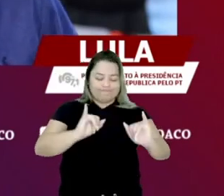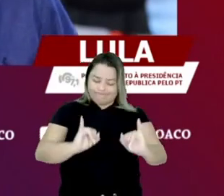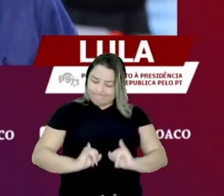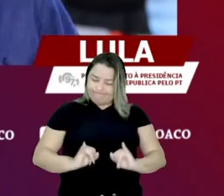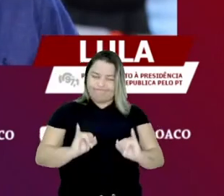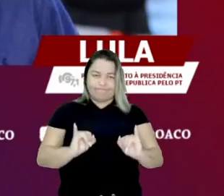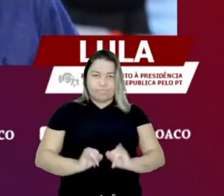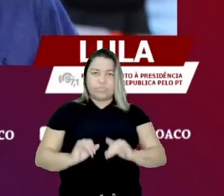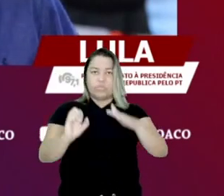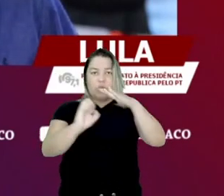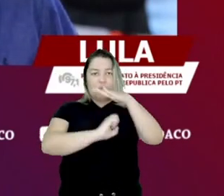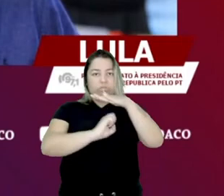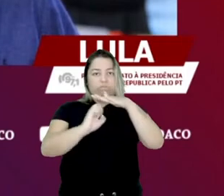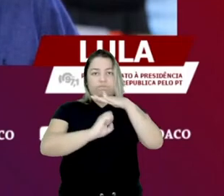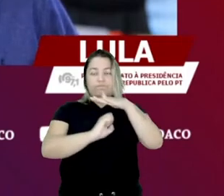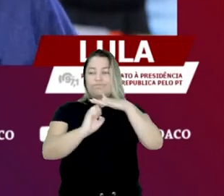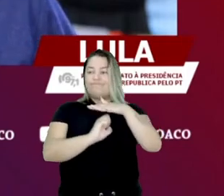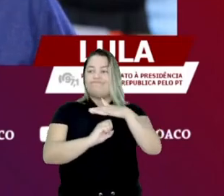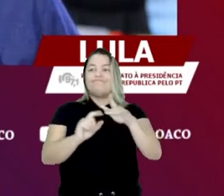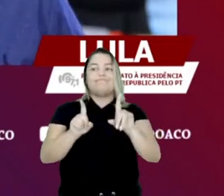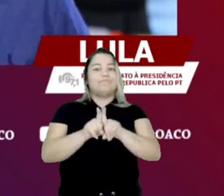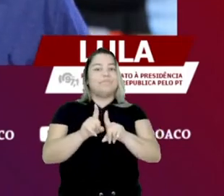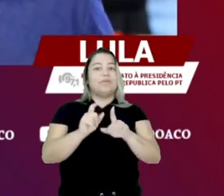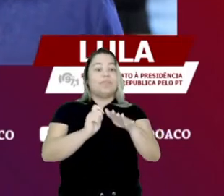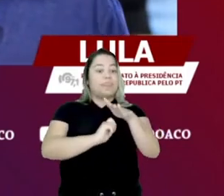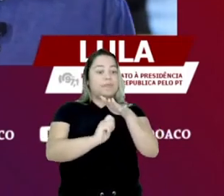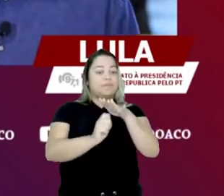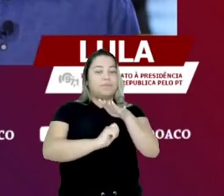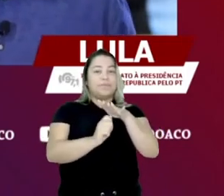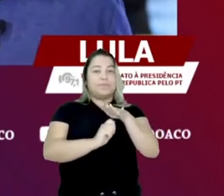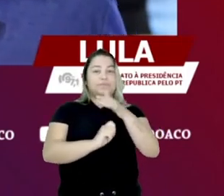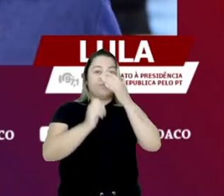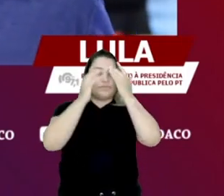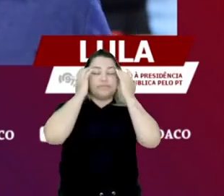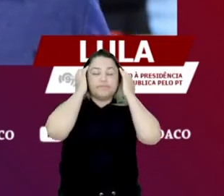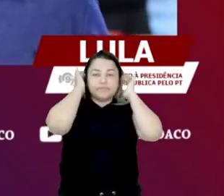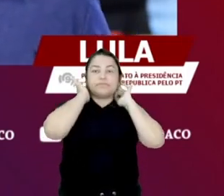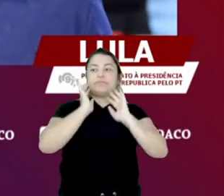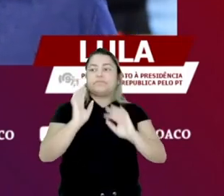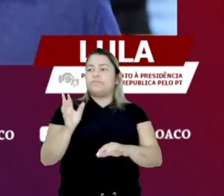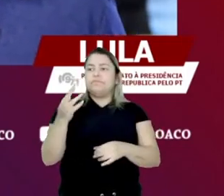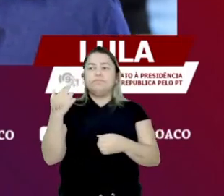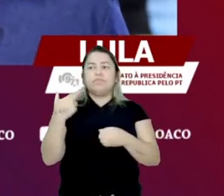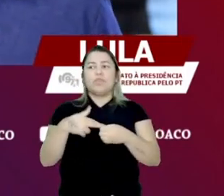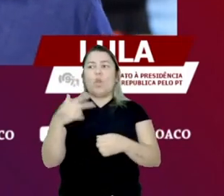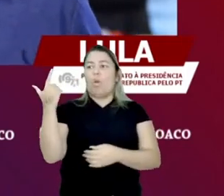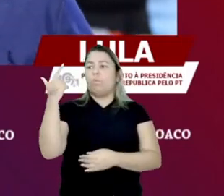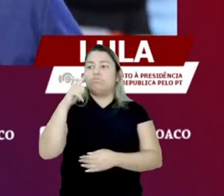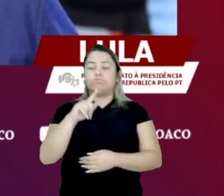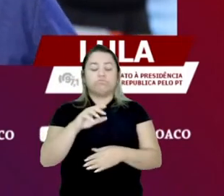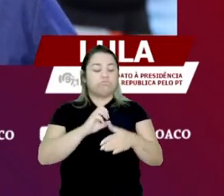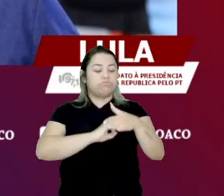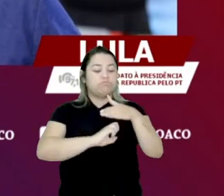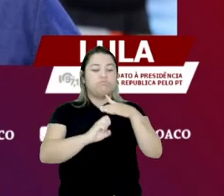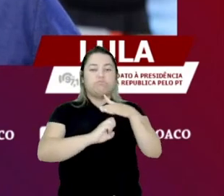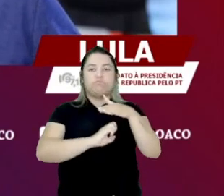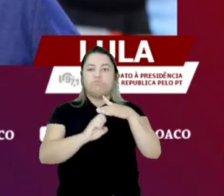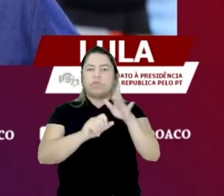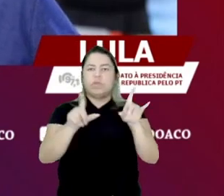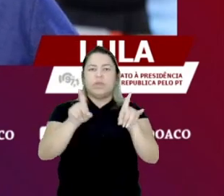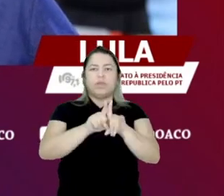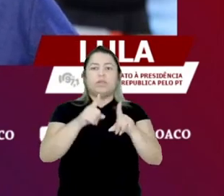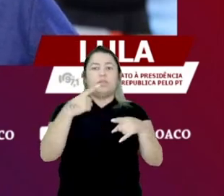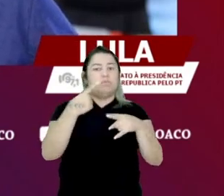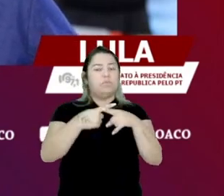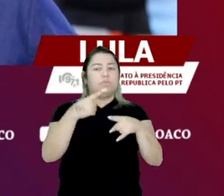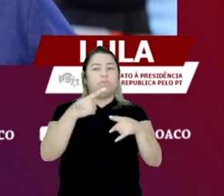causa desse descaso há muitos anos na BR-381. Você já foi presidente, pontua como líder nas pesquisas. O que o Vale do